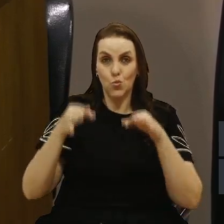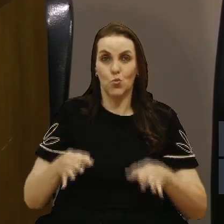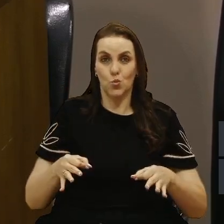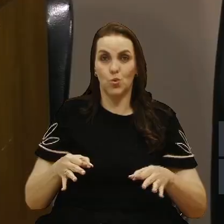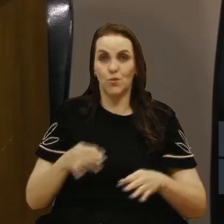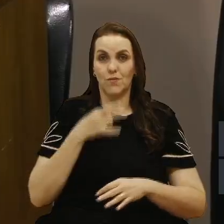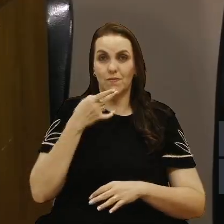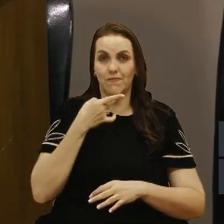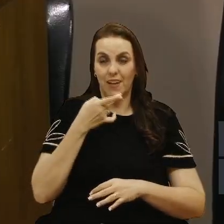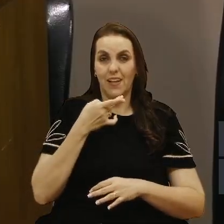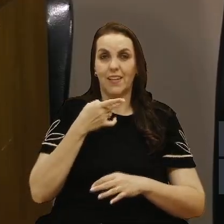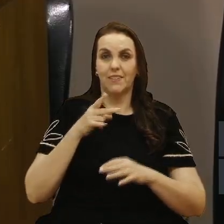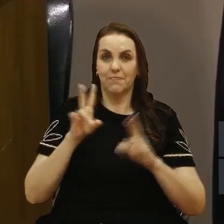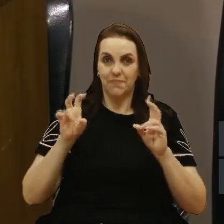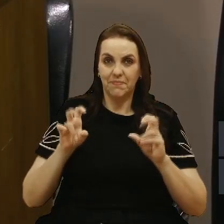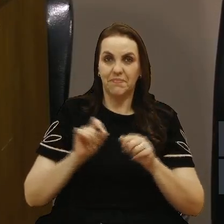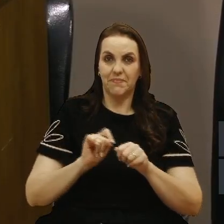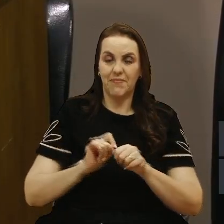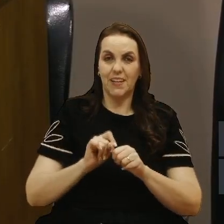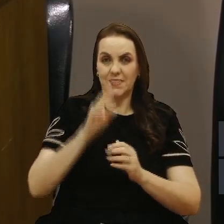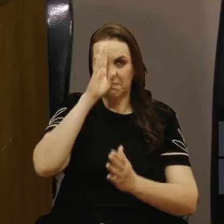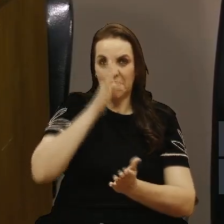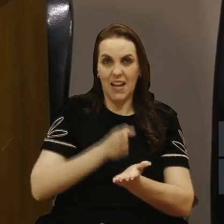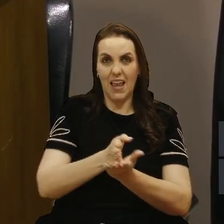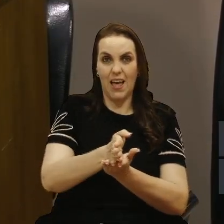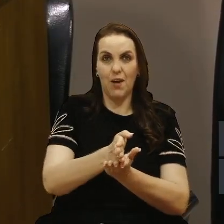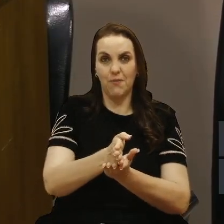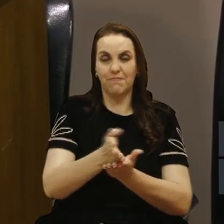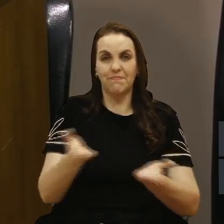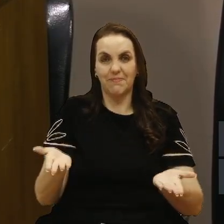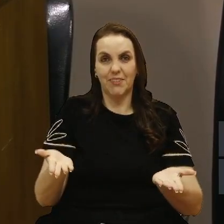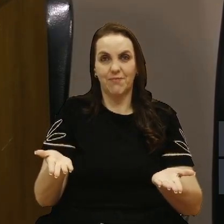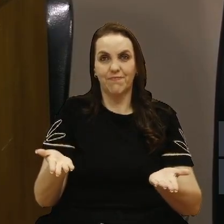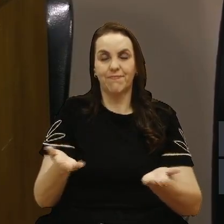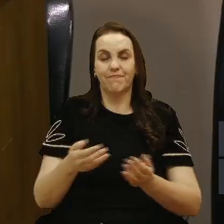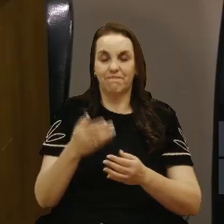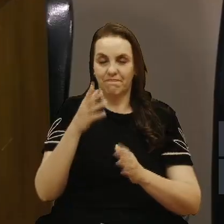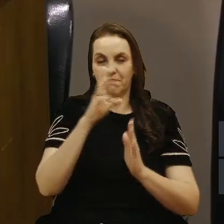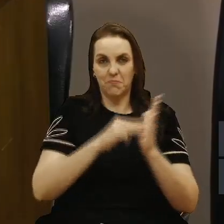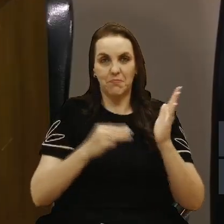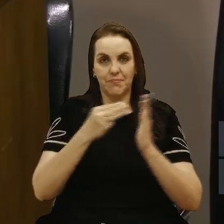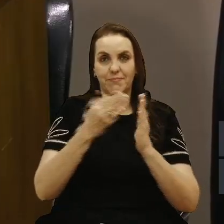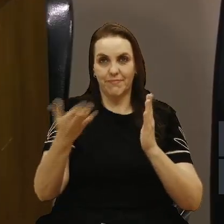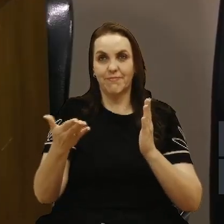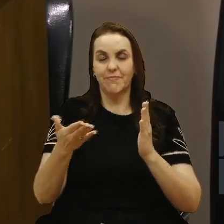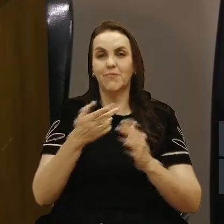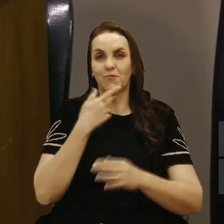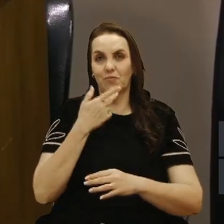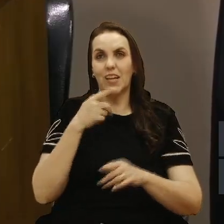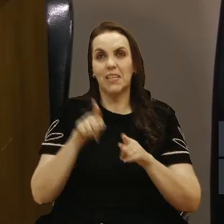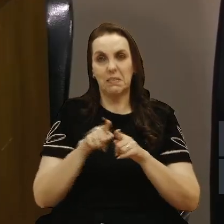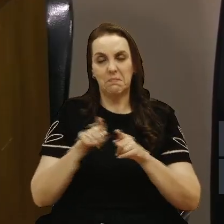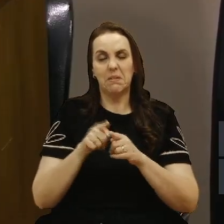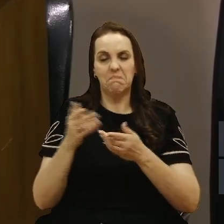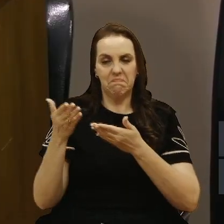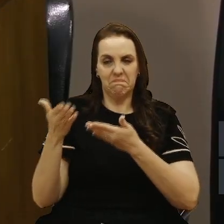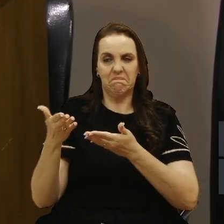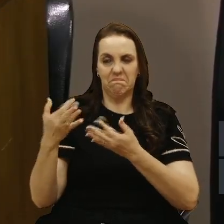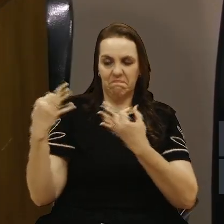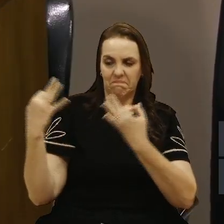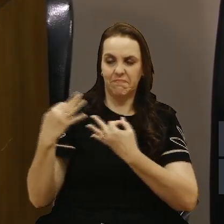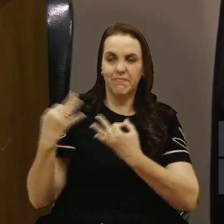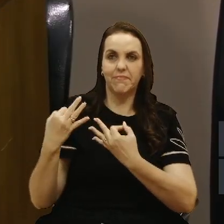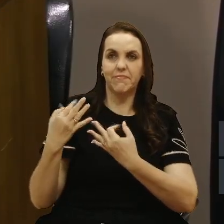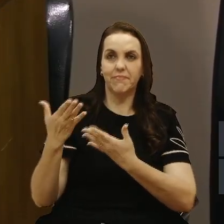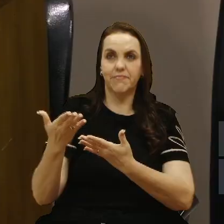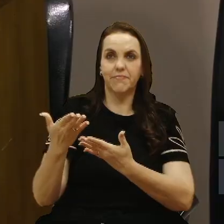e que faz, leal, né? Então, exemplar, não posso deixar de falar também, um camarada exemplar, que